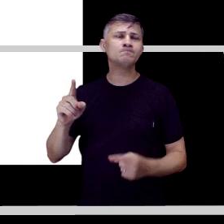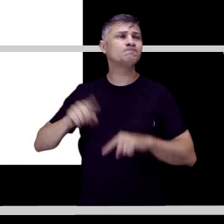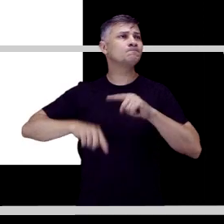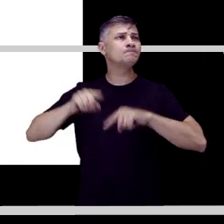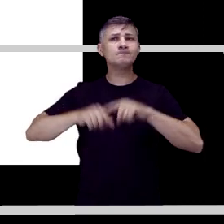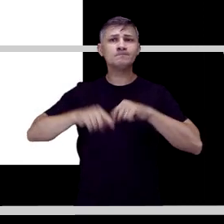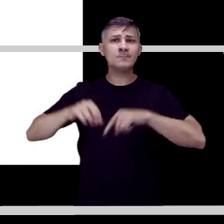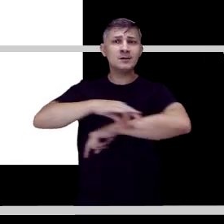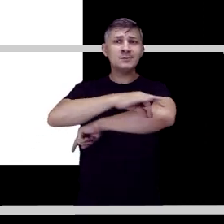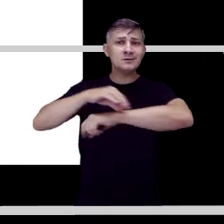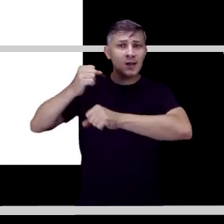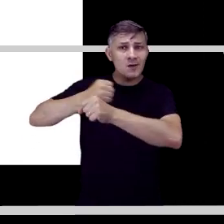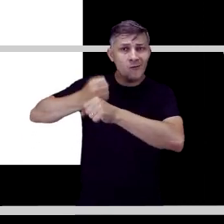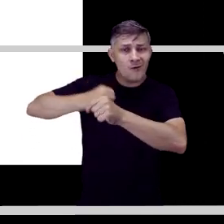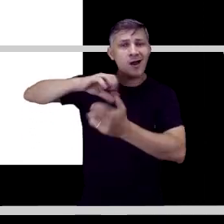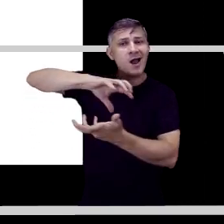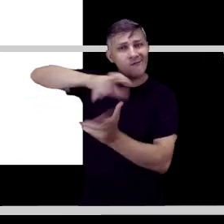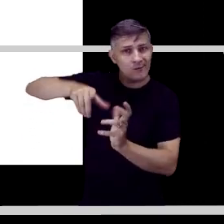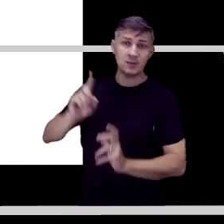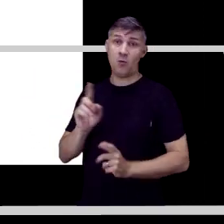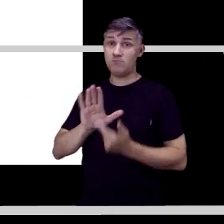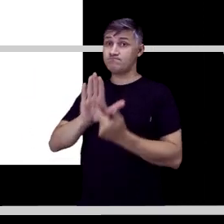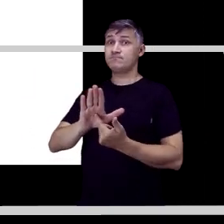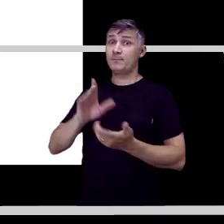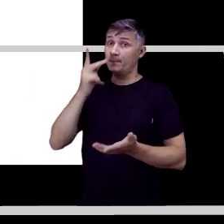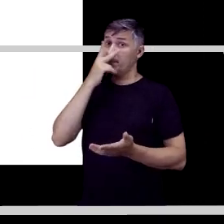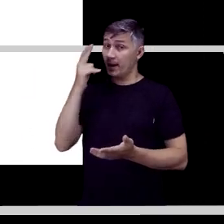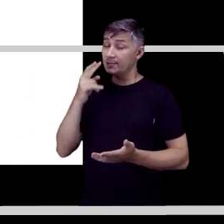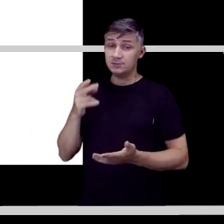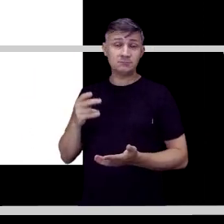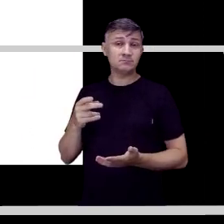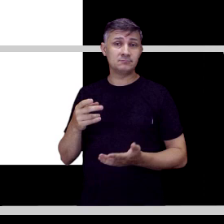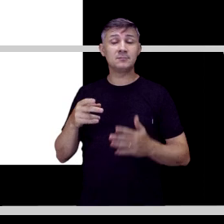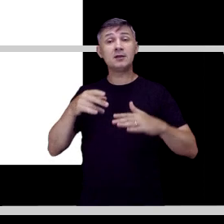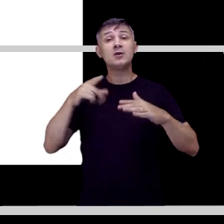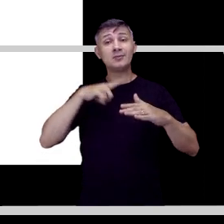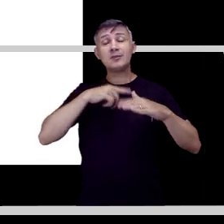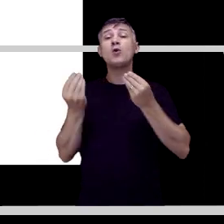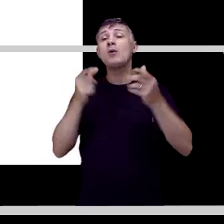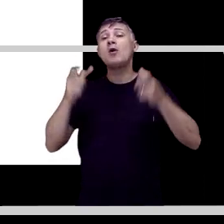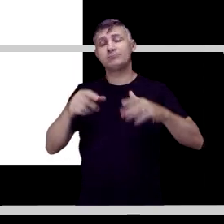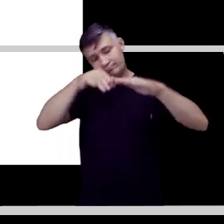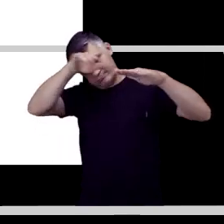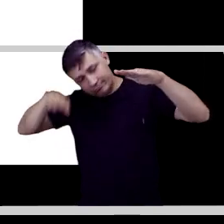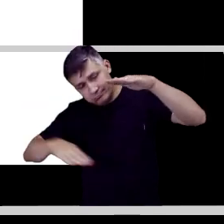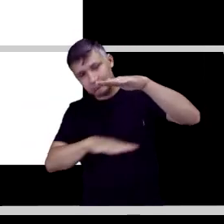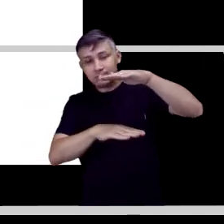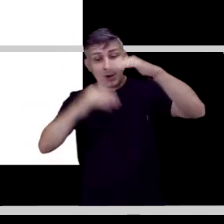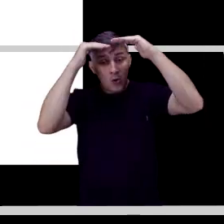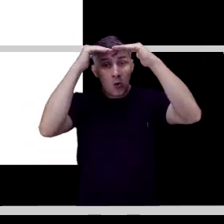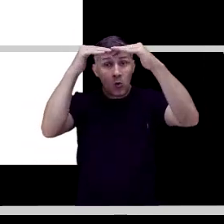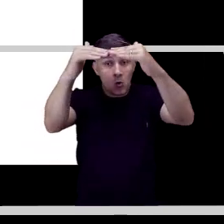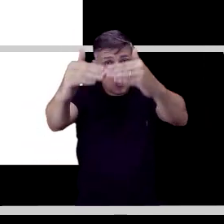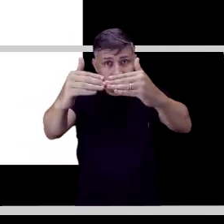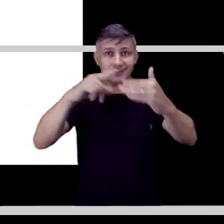elemento arquitetônico edificado. Então, ela está localizada no subsolo e a sua cobertura cria essa grande